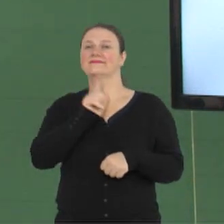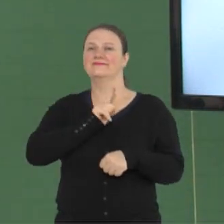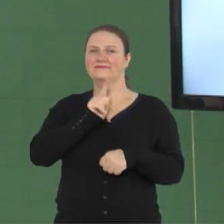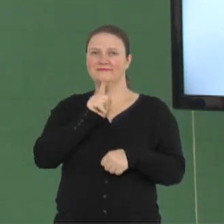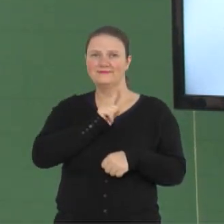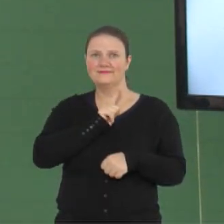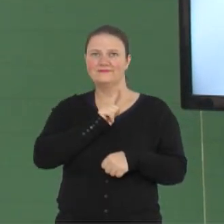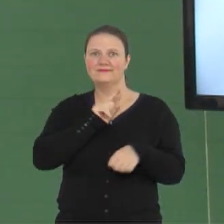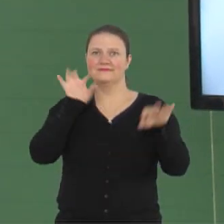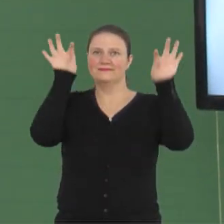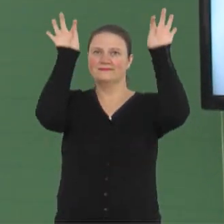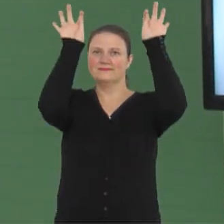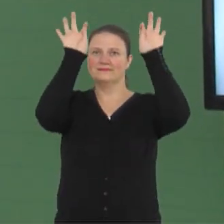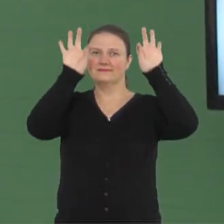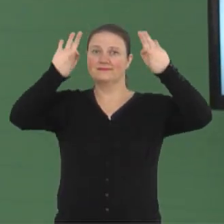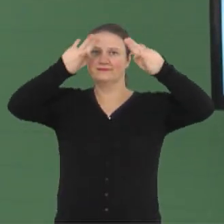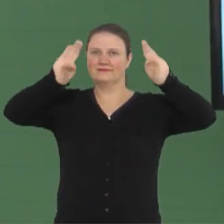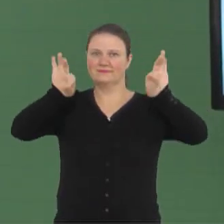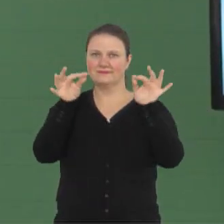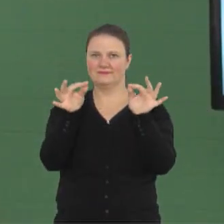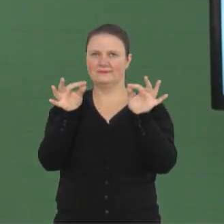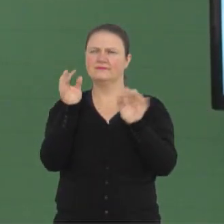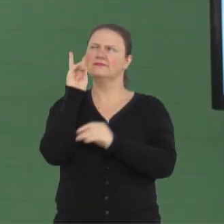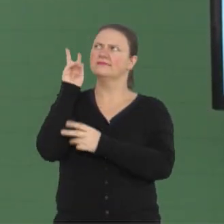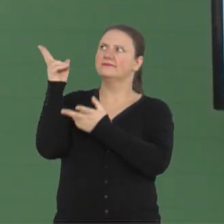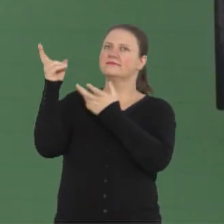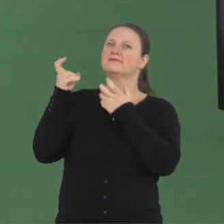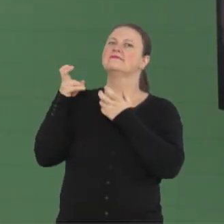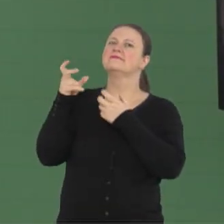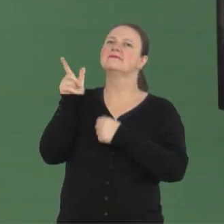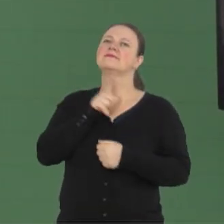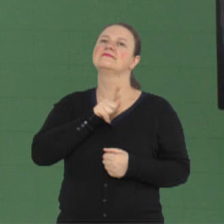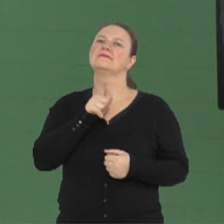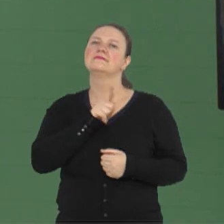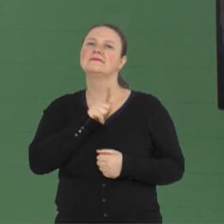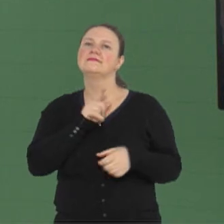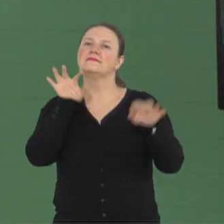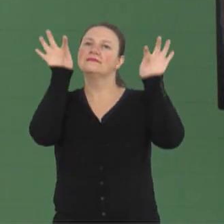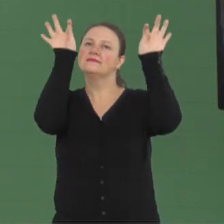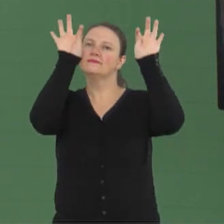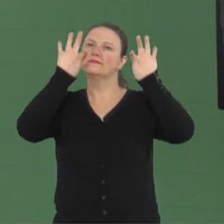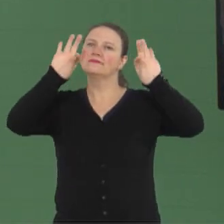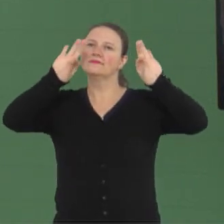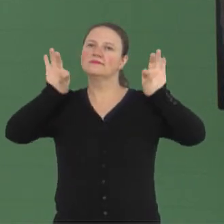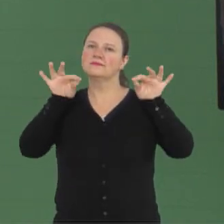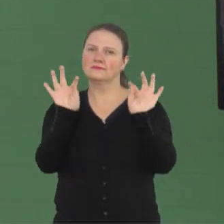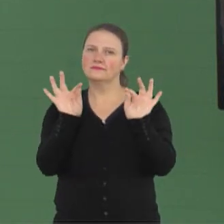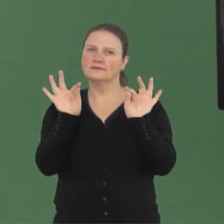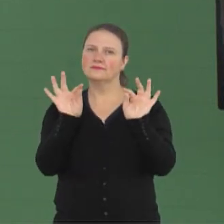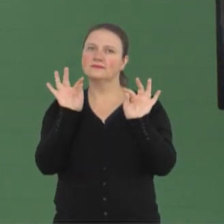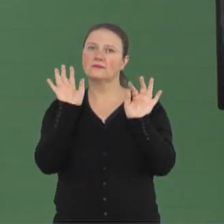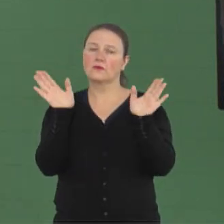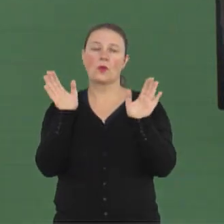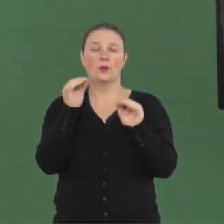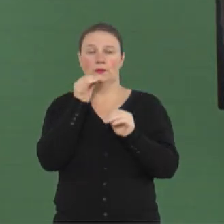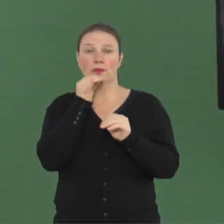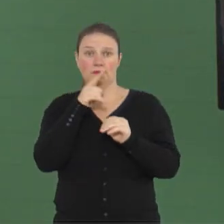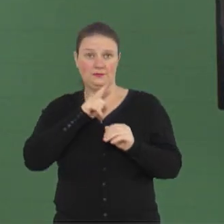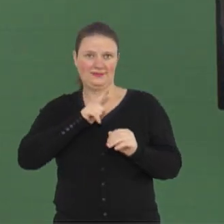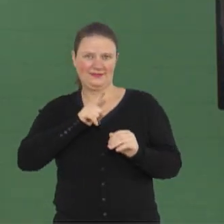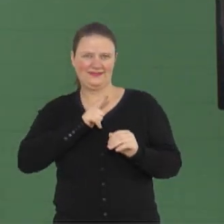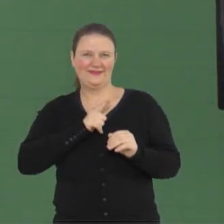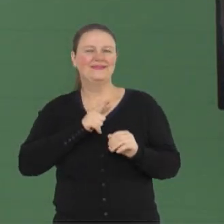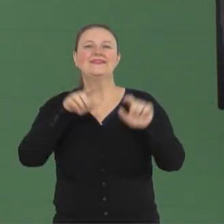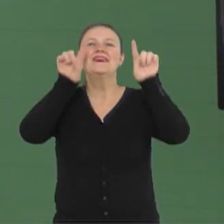um parênteses. Olhem só, eu tenho um parênteses e dentro desse parênteses nós